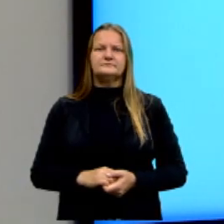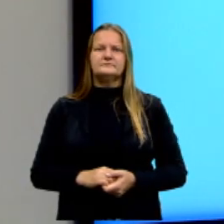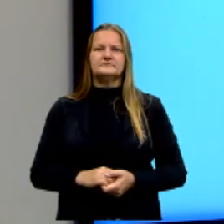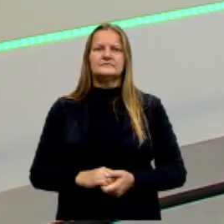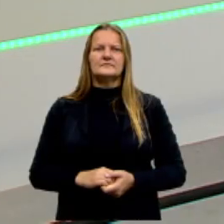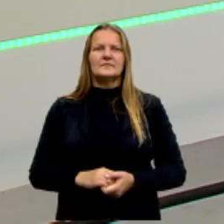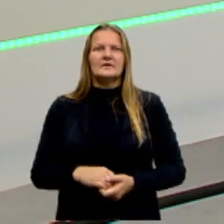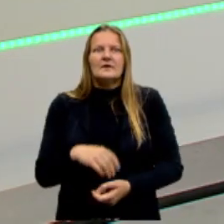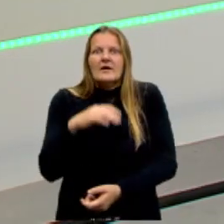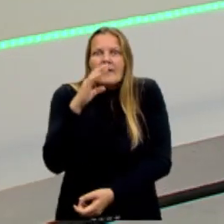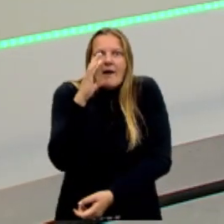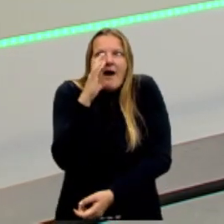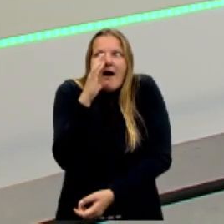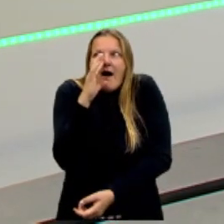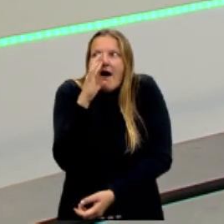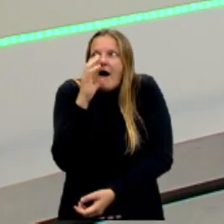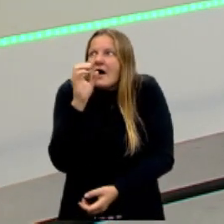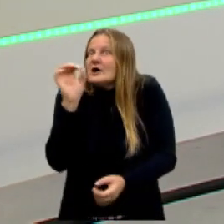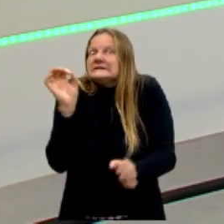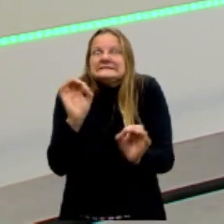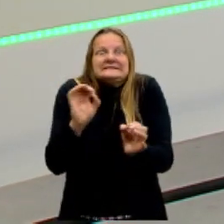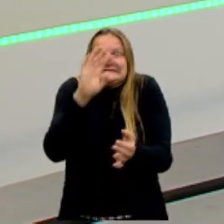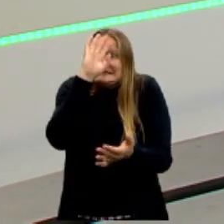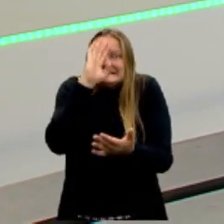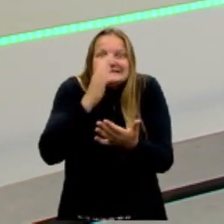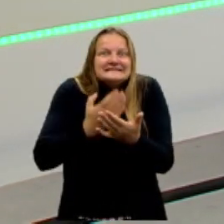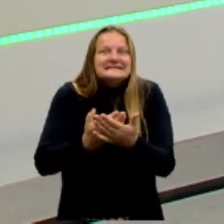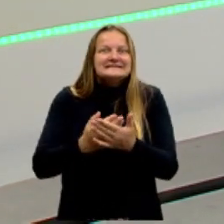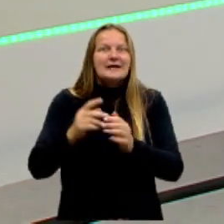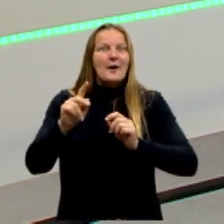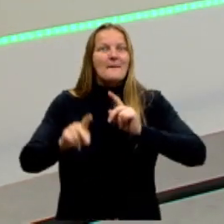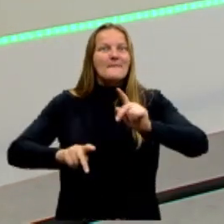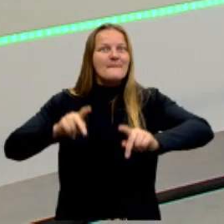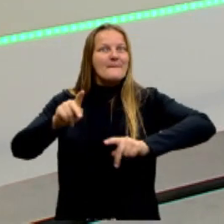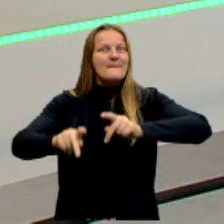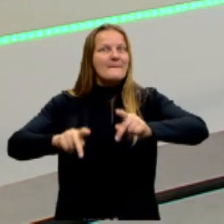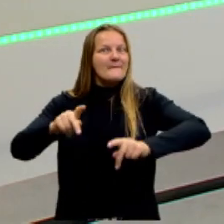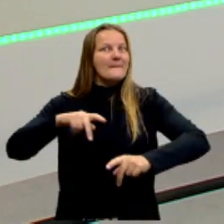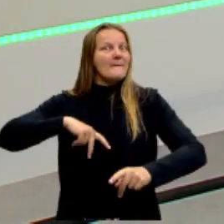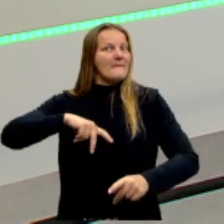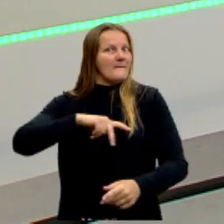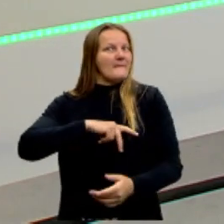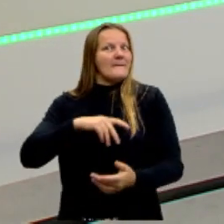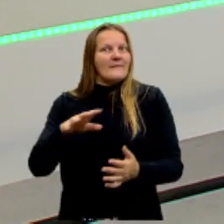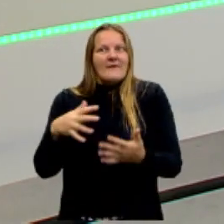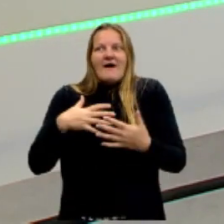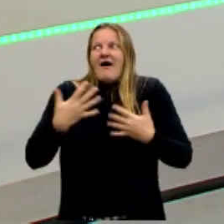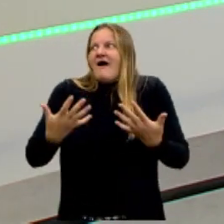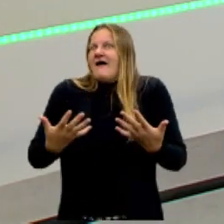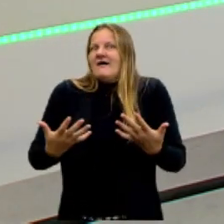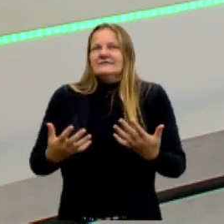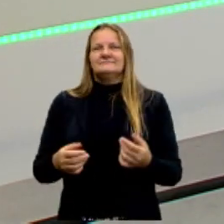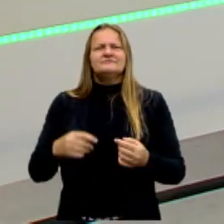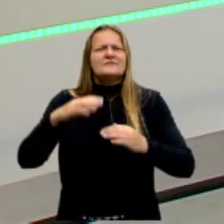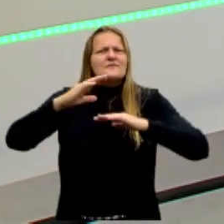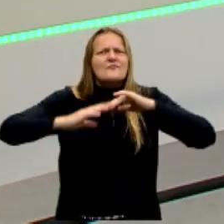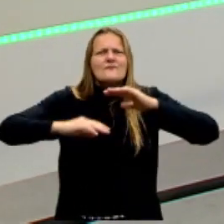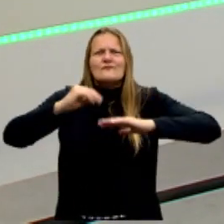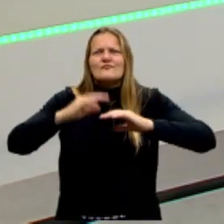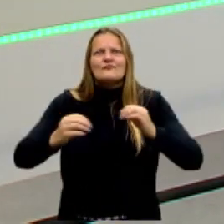é inacreditável e para a população e a foi um